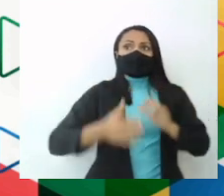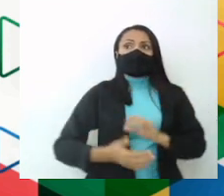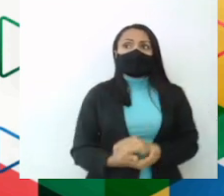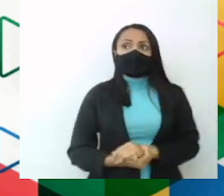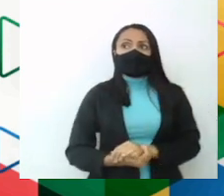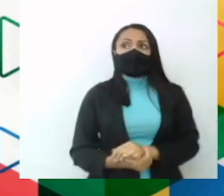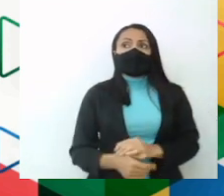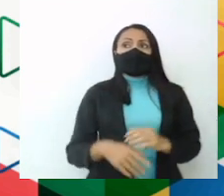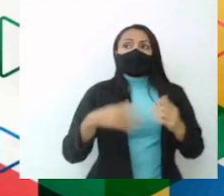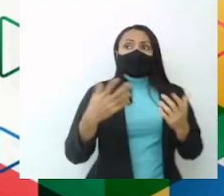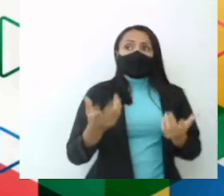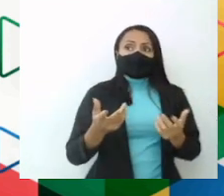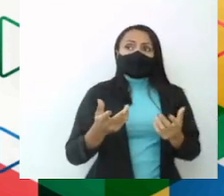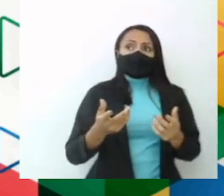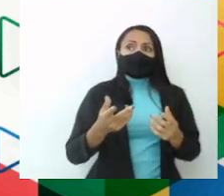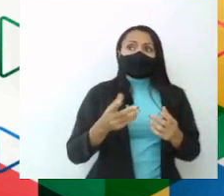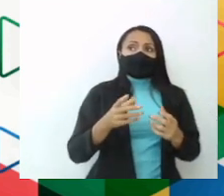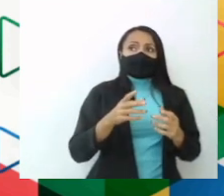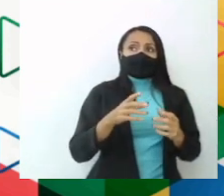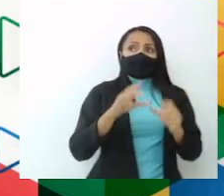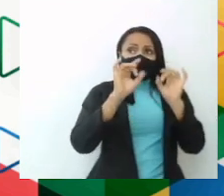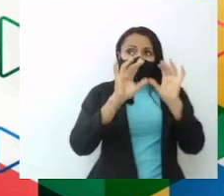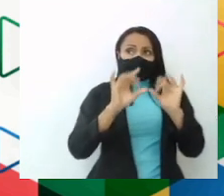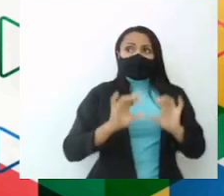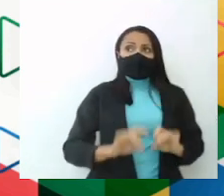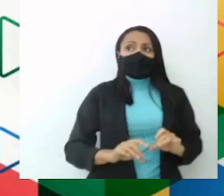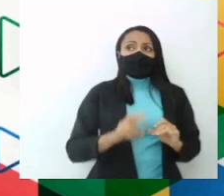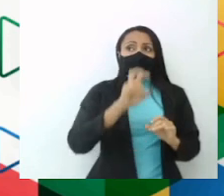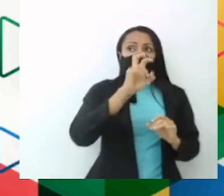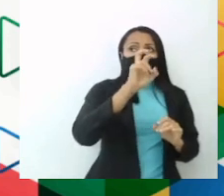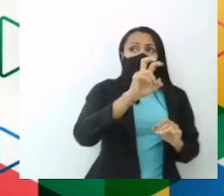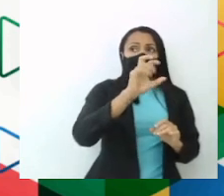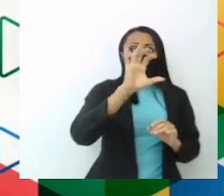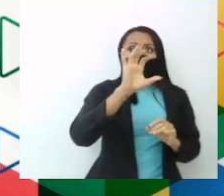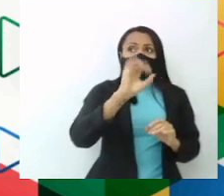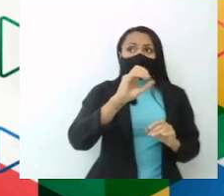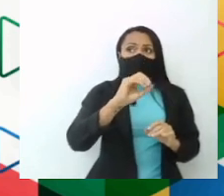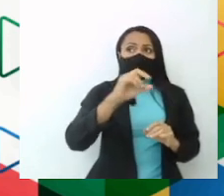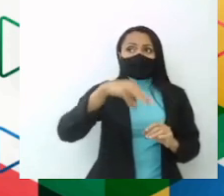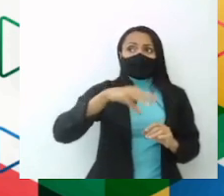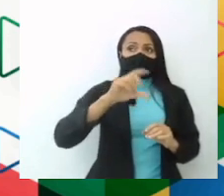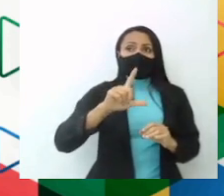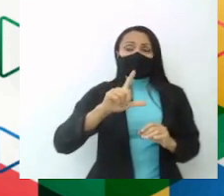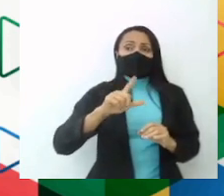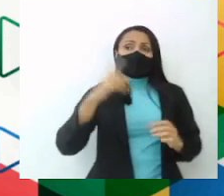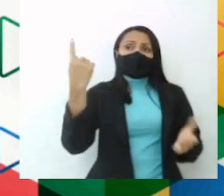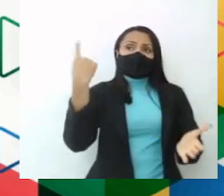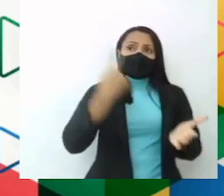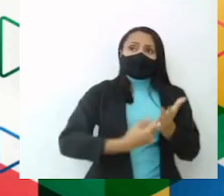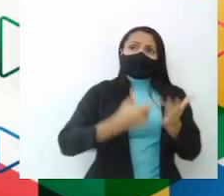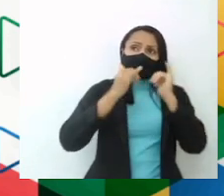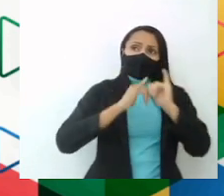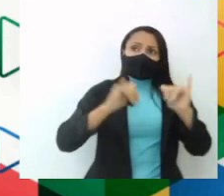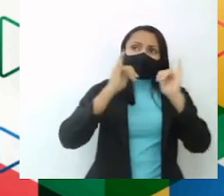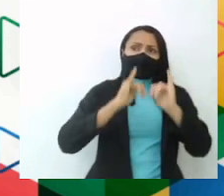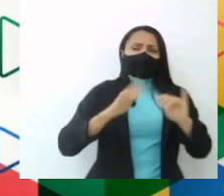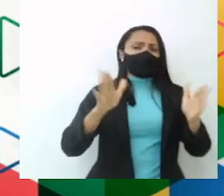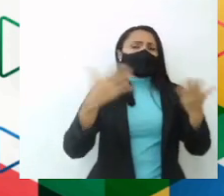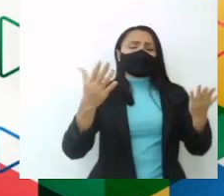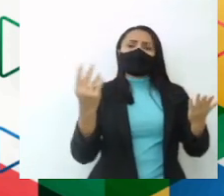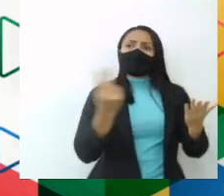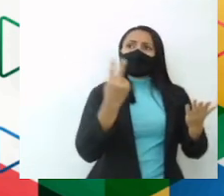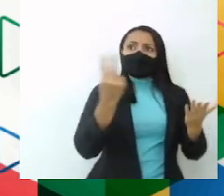suco vendido no copo de 500 ml. De acordo com essa informação, por qual